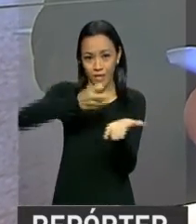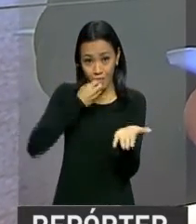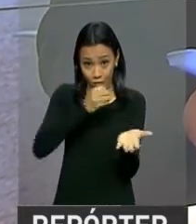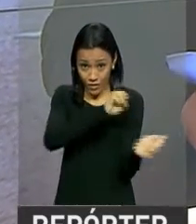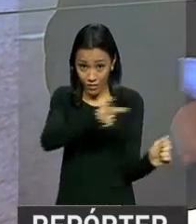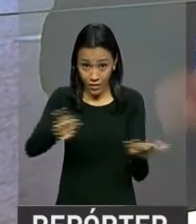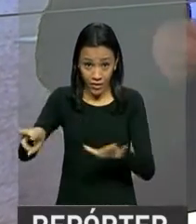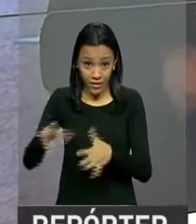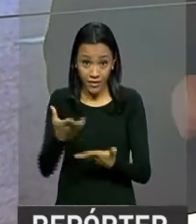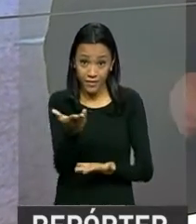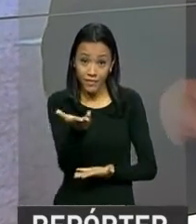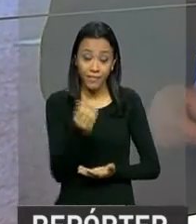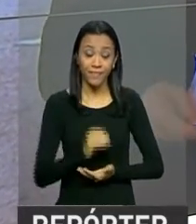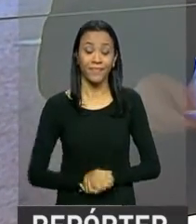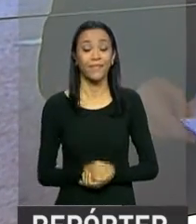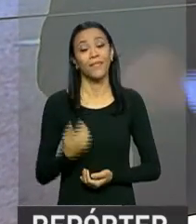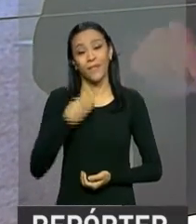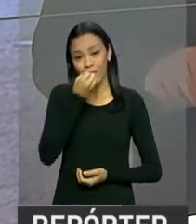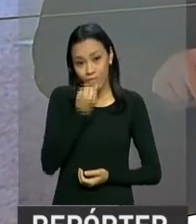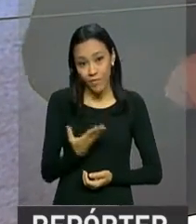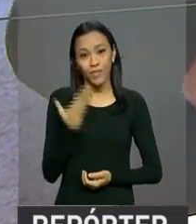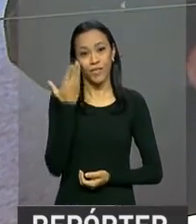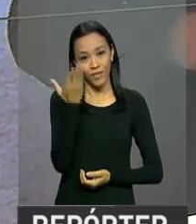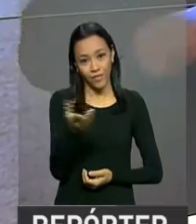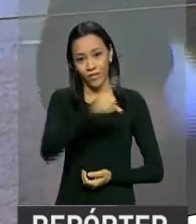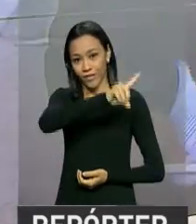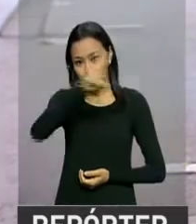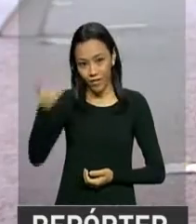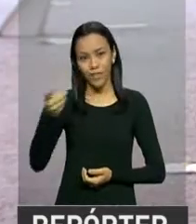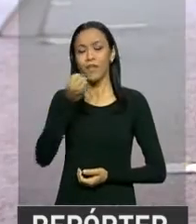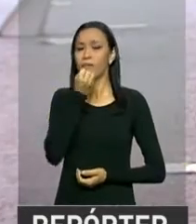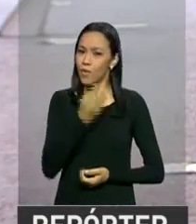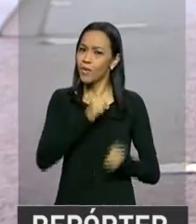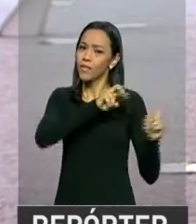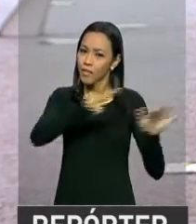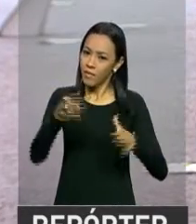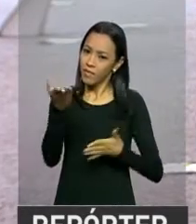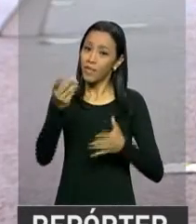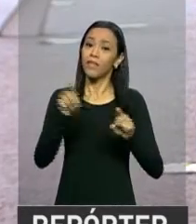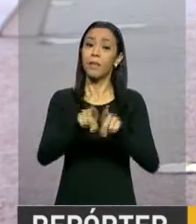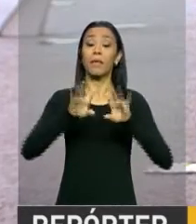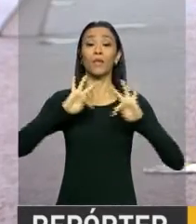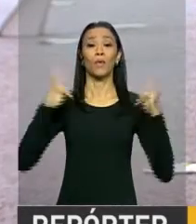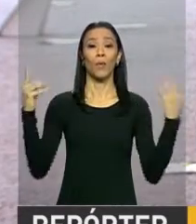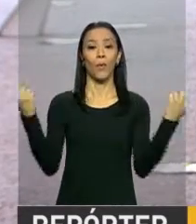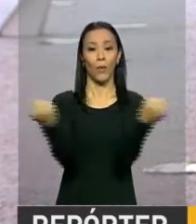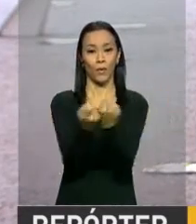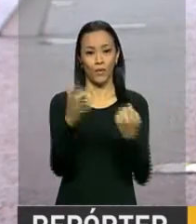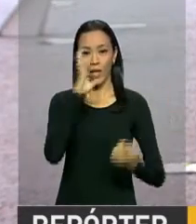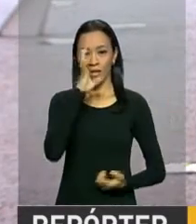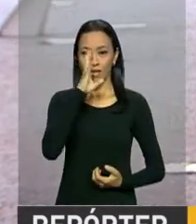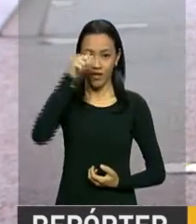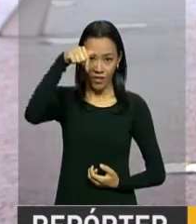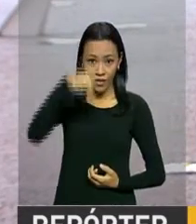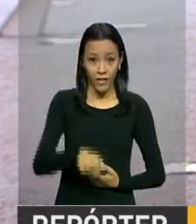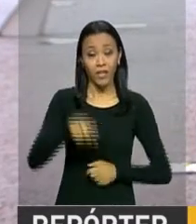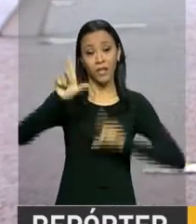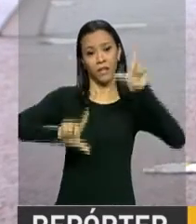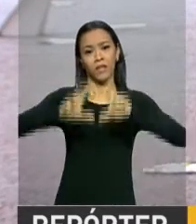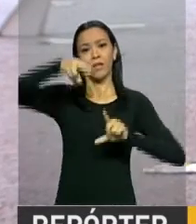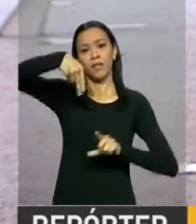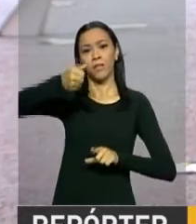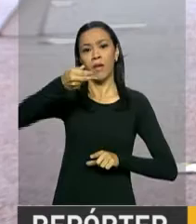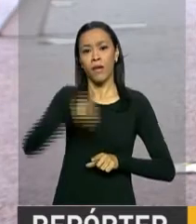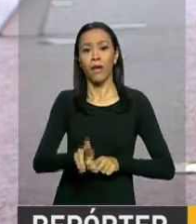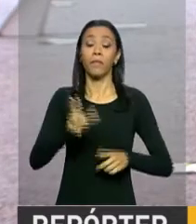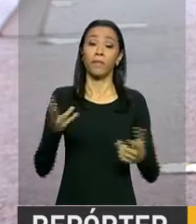semana. Oi, Jaime, bom dia para você, boa semana para você e para todos que nos assistem aqui na TV NBR. Olha, o